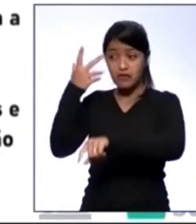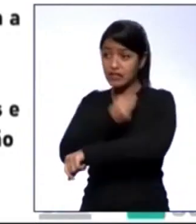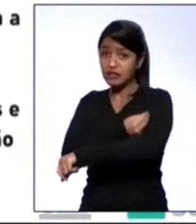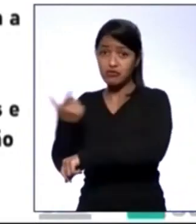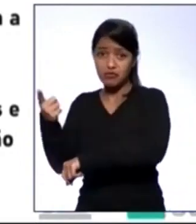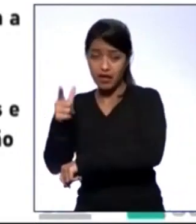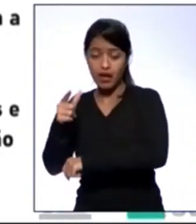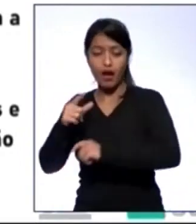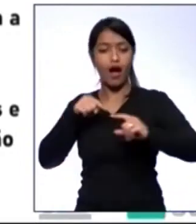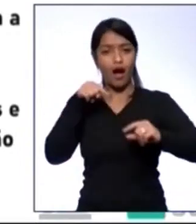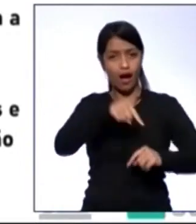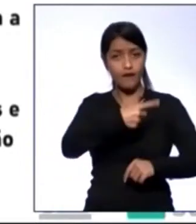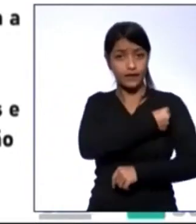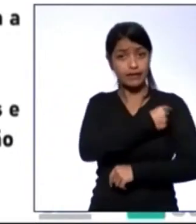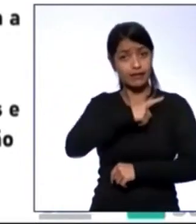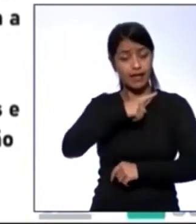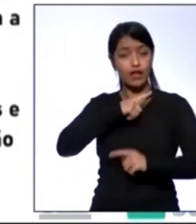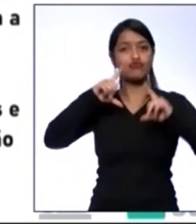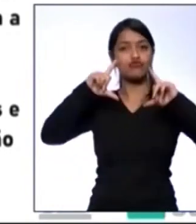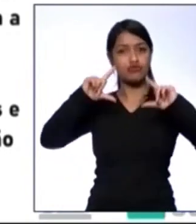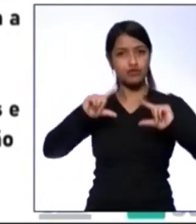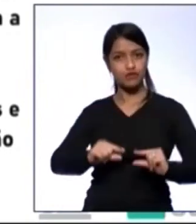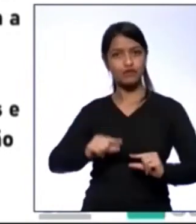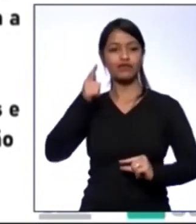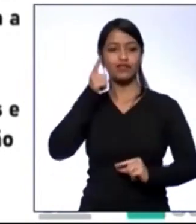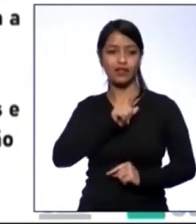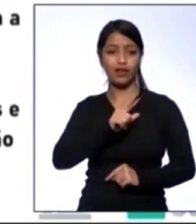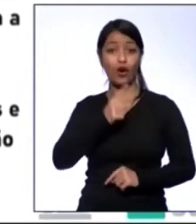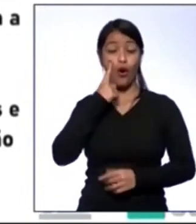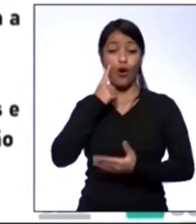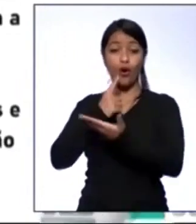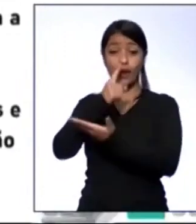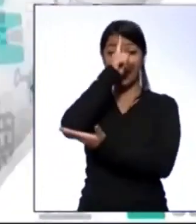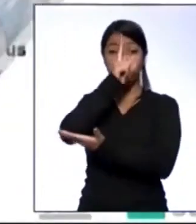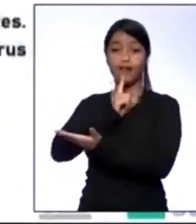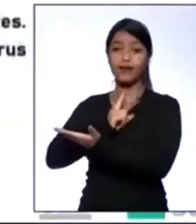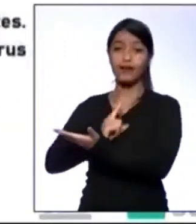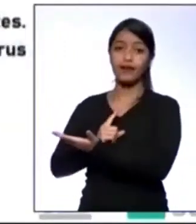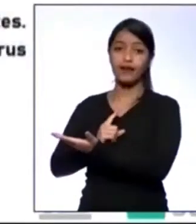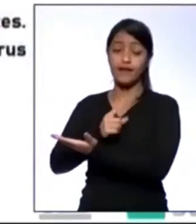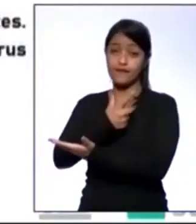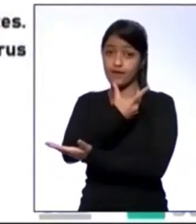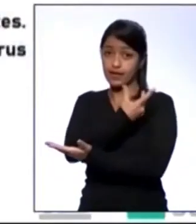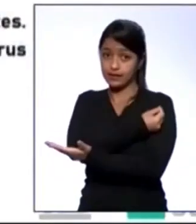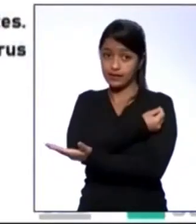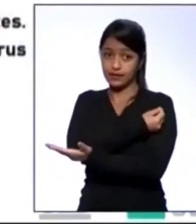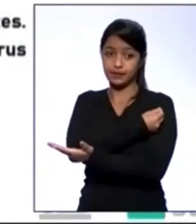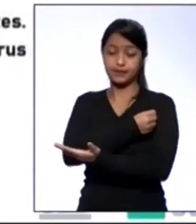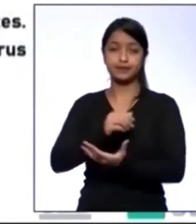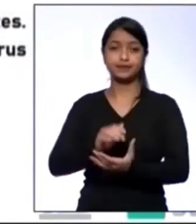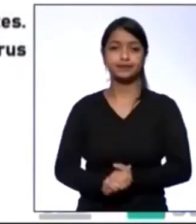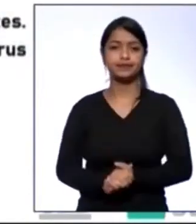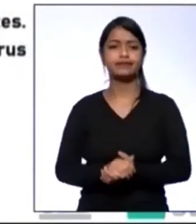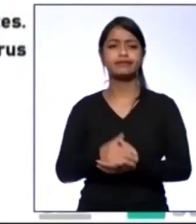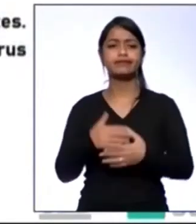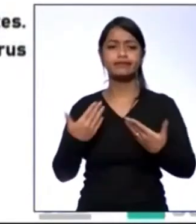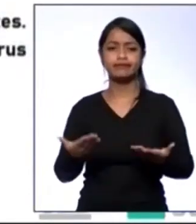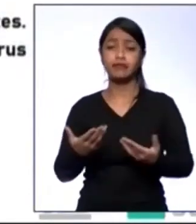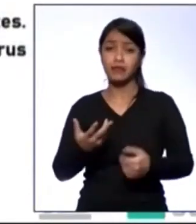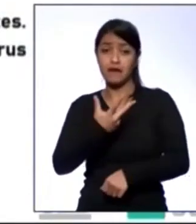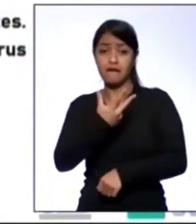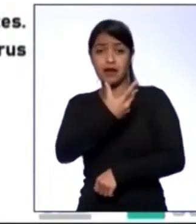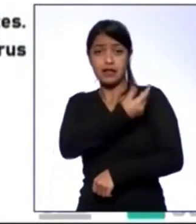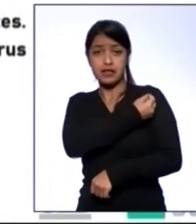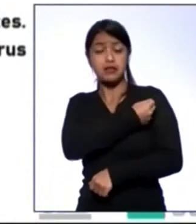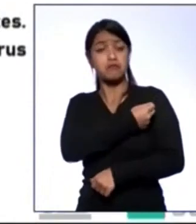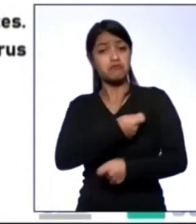vacinadas. Então, ó, vacina, hein? Foca na vacina. Vamos lá. Ó. O benefício da utilização